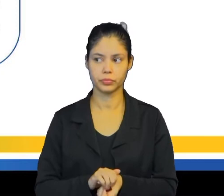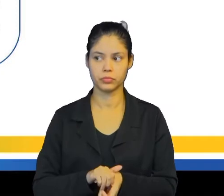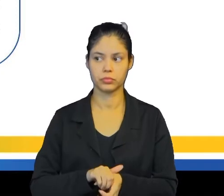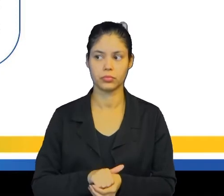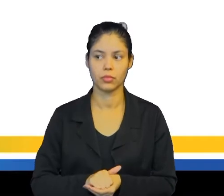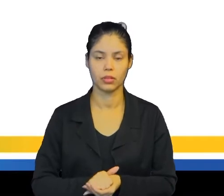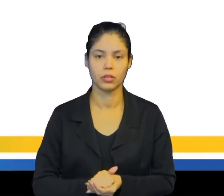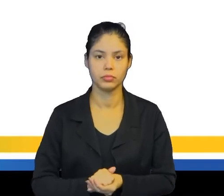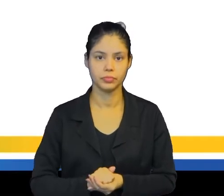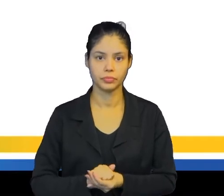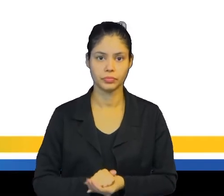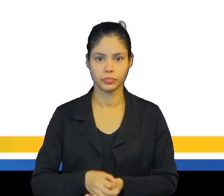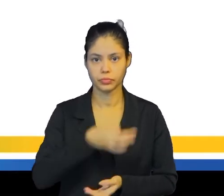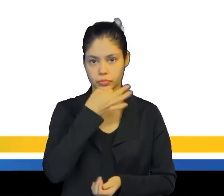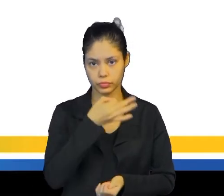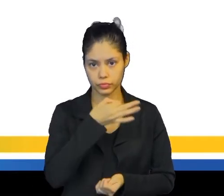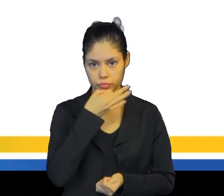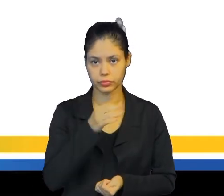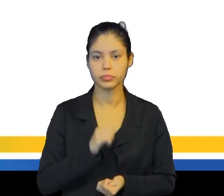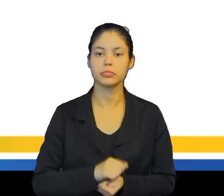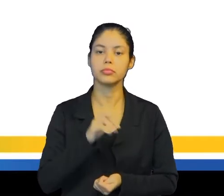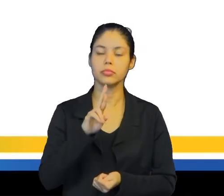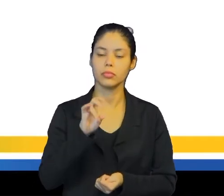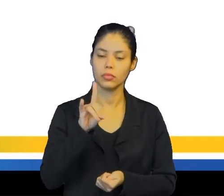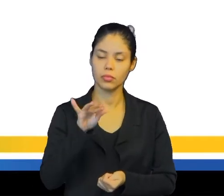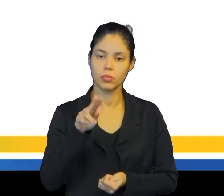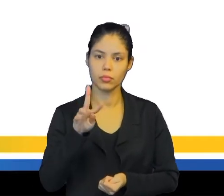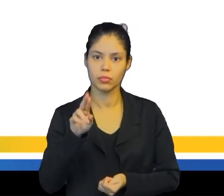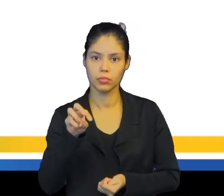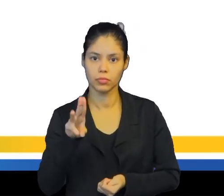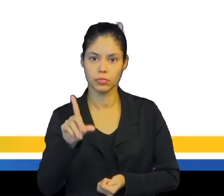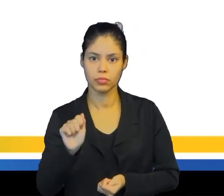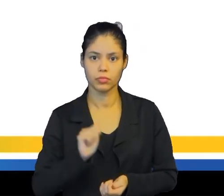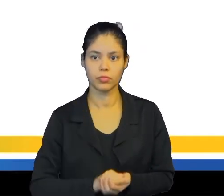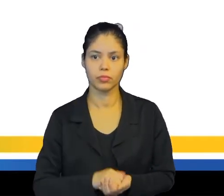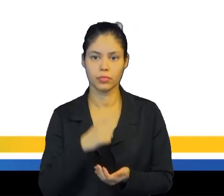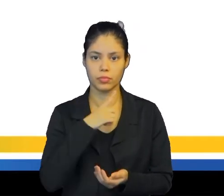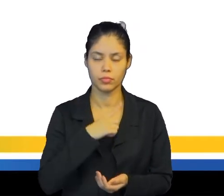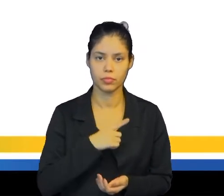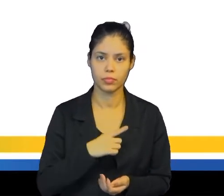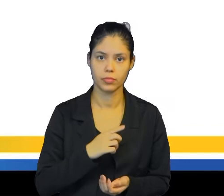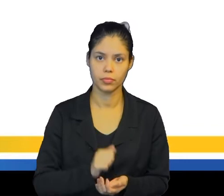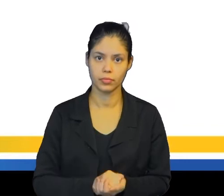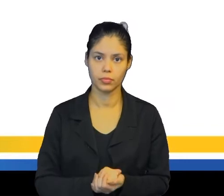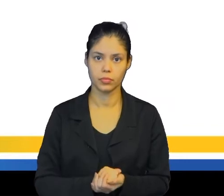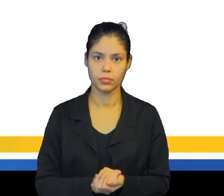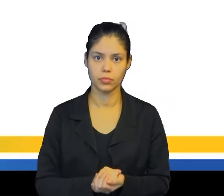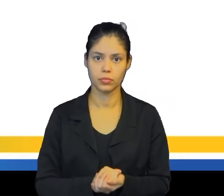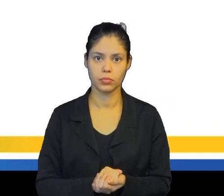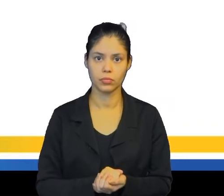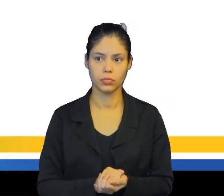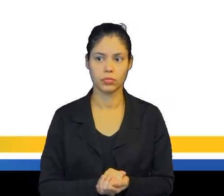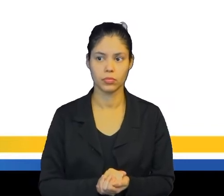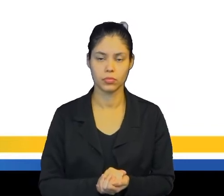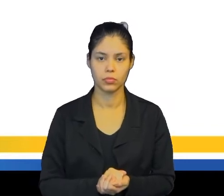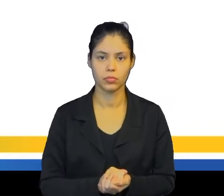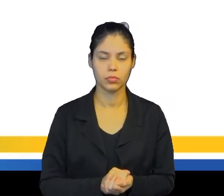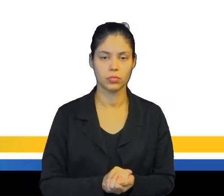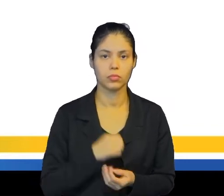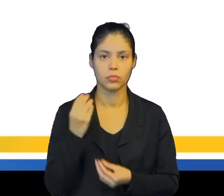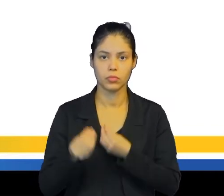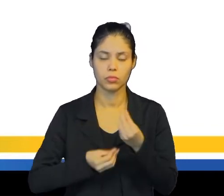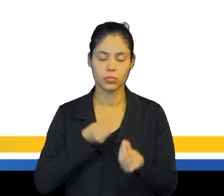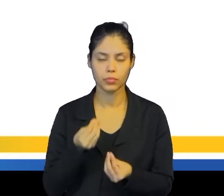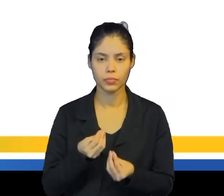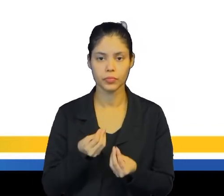a natureza dele é argumentativa, né, pessoal? Ou seja, o que é isso? Ele é uma